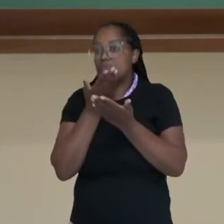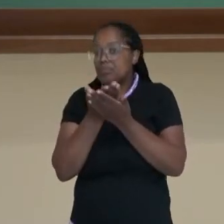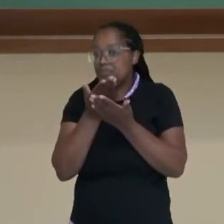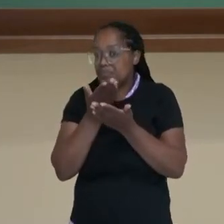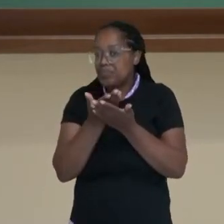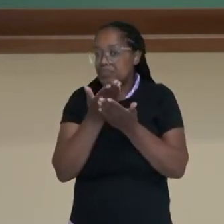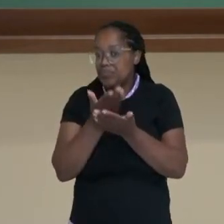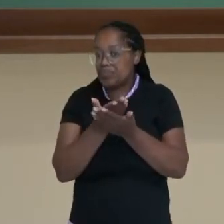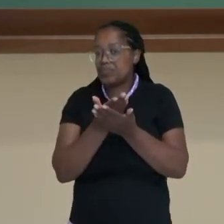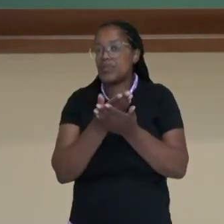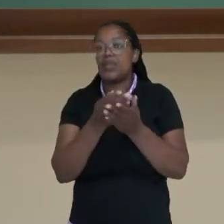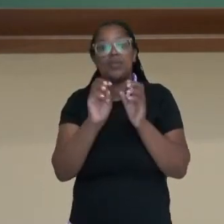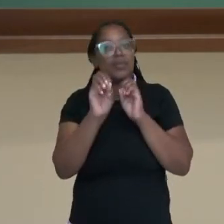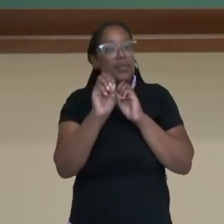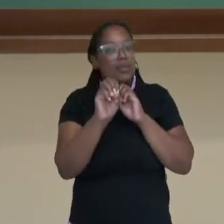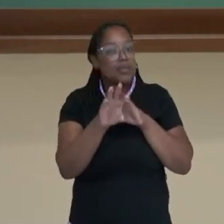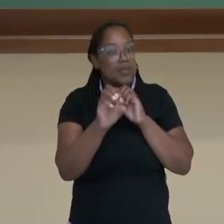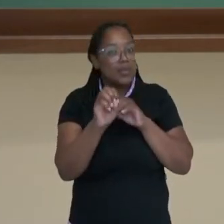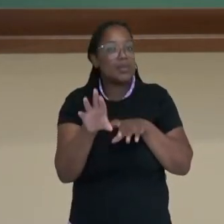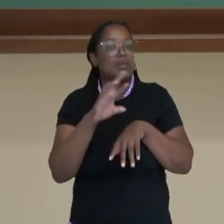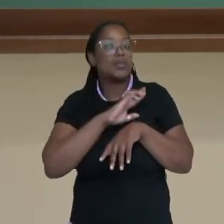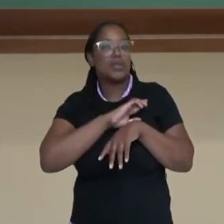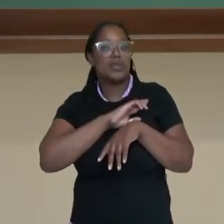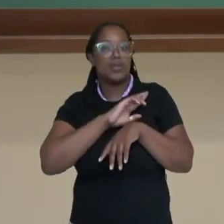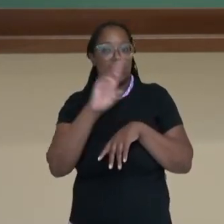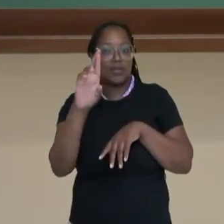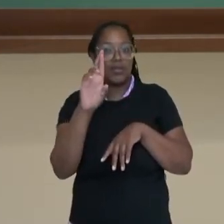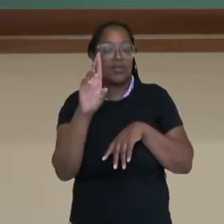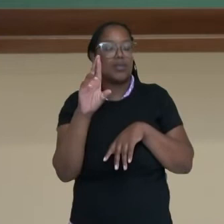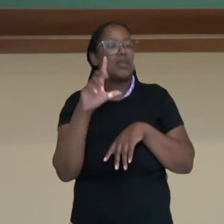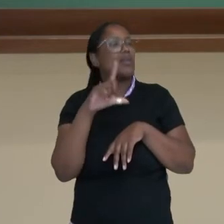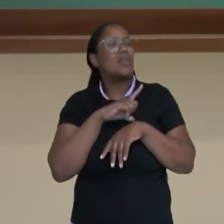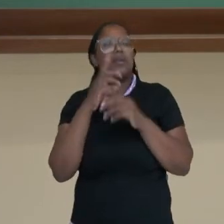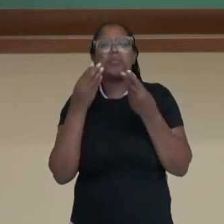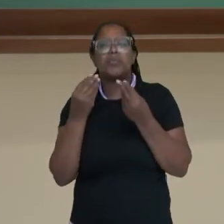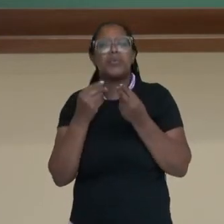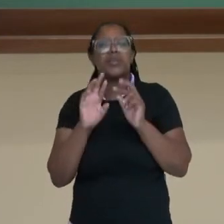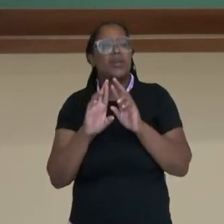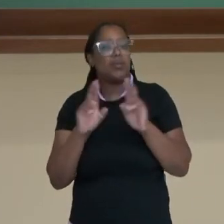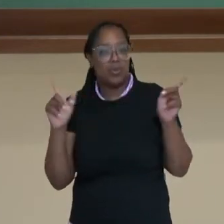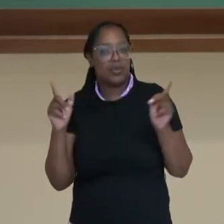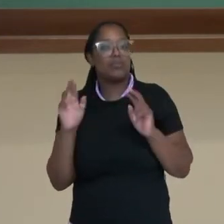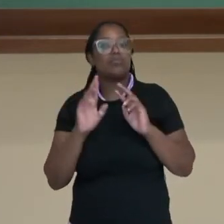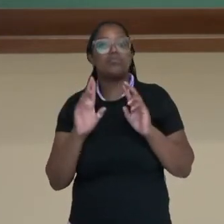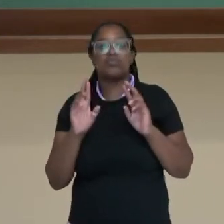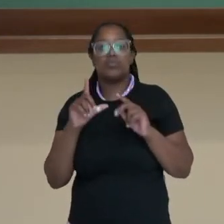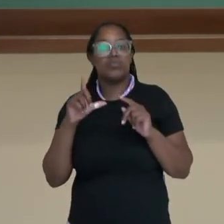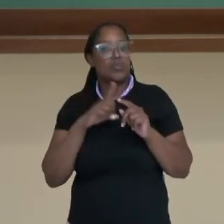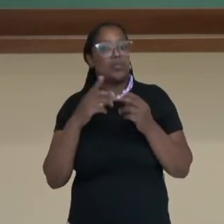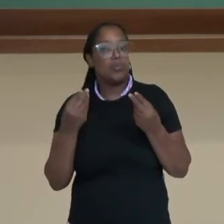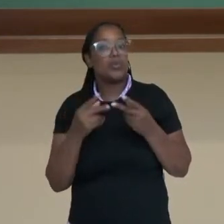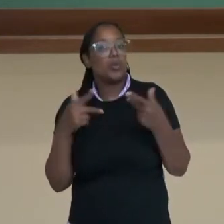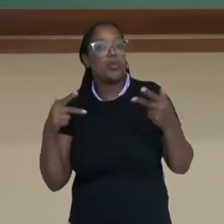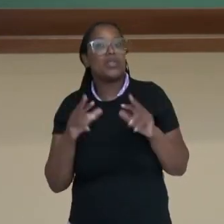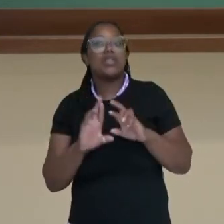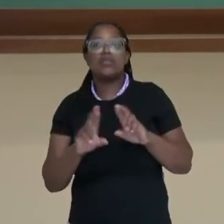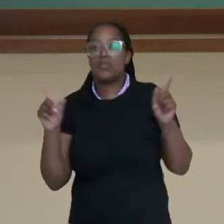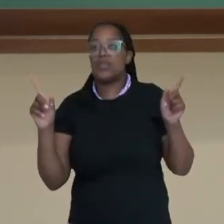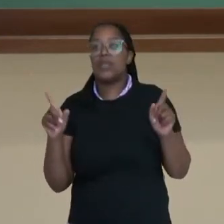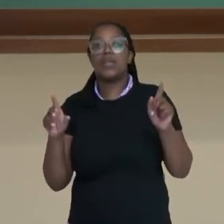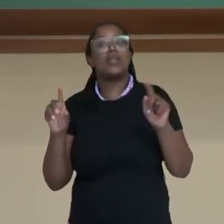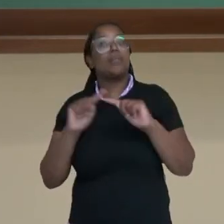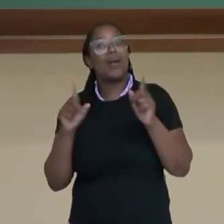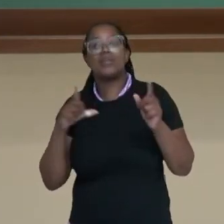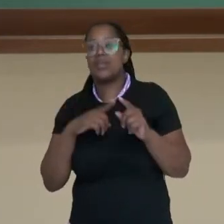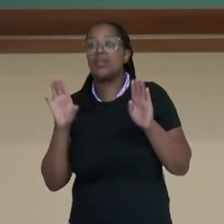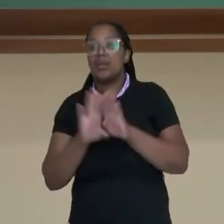diversas religiões, que a gente vê que há sim muita coisa diferente entre elas, mas há sim muita coisa igual também,